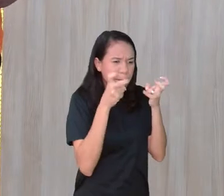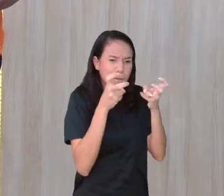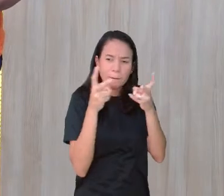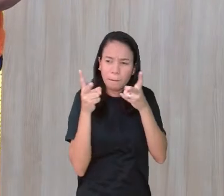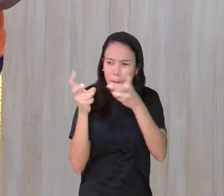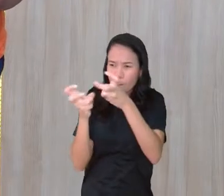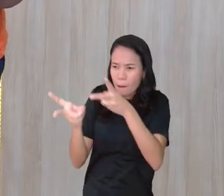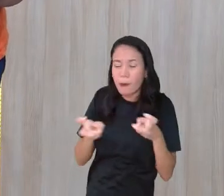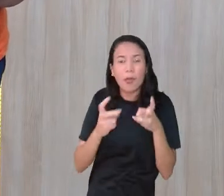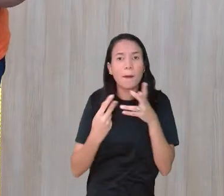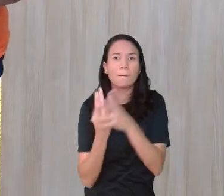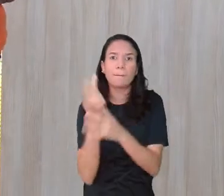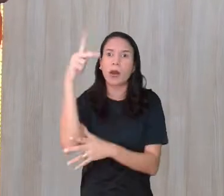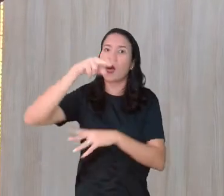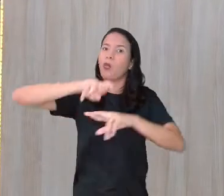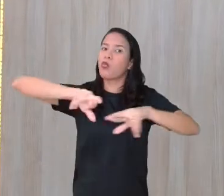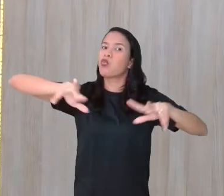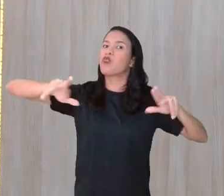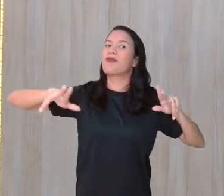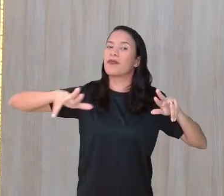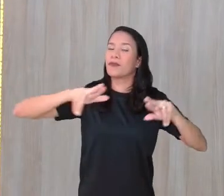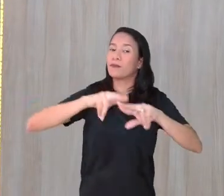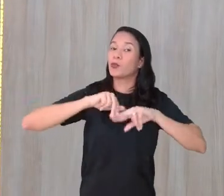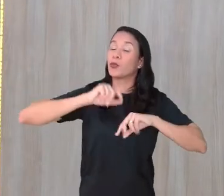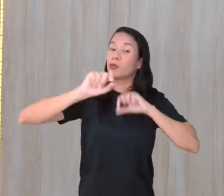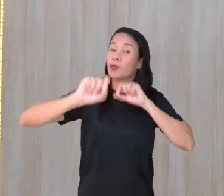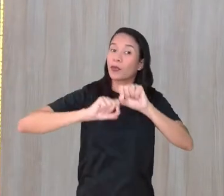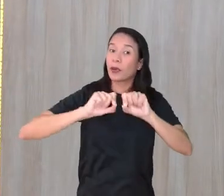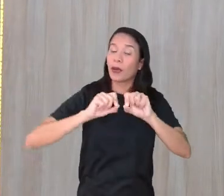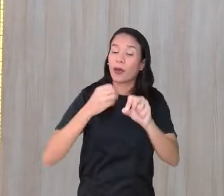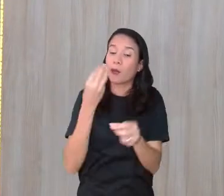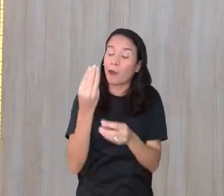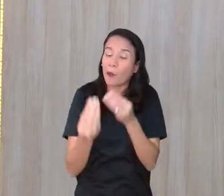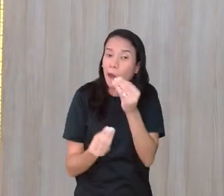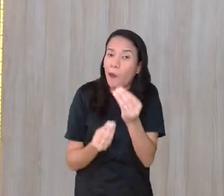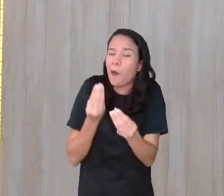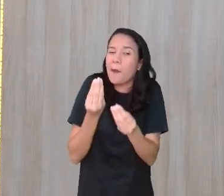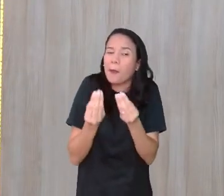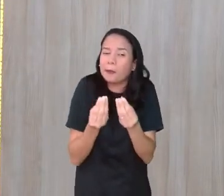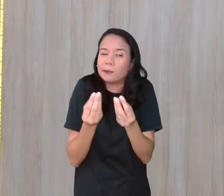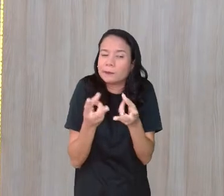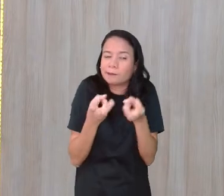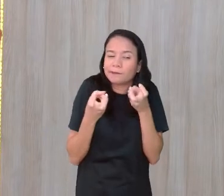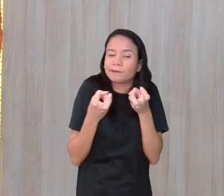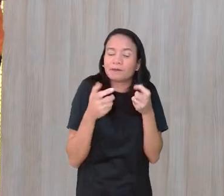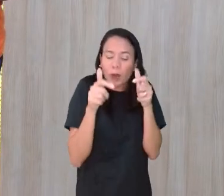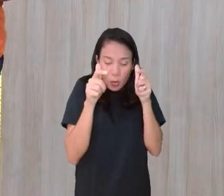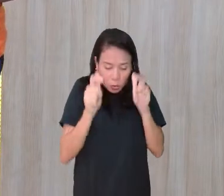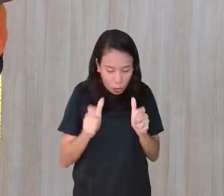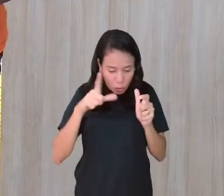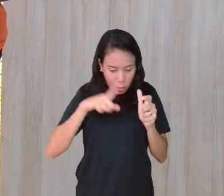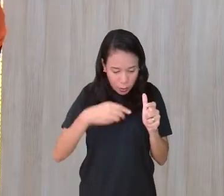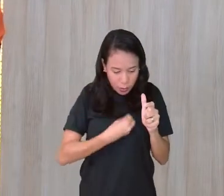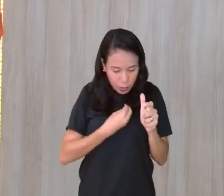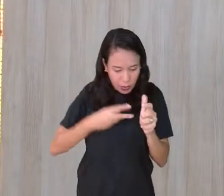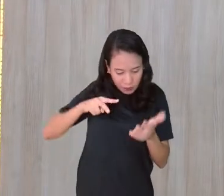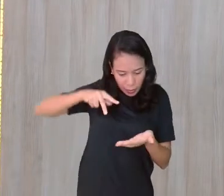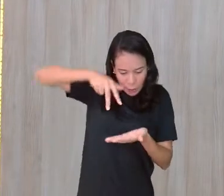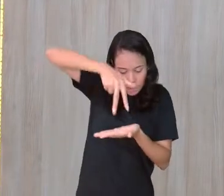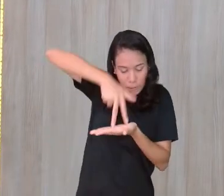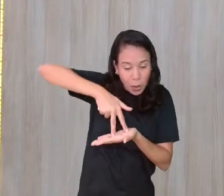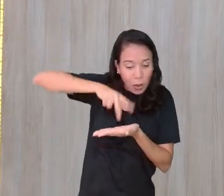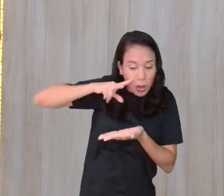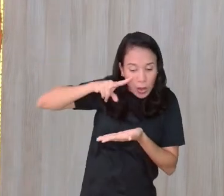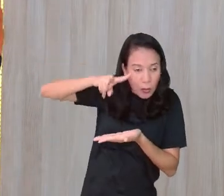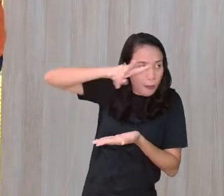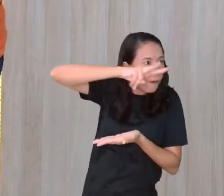espécies diferentes. Então, ele veio que o meio, o local onde estavam aqueles seres vivos,